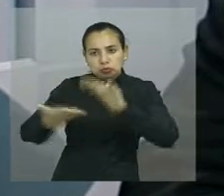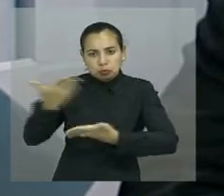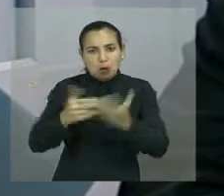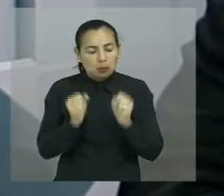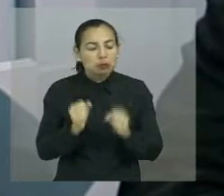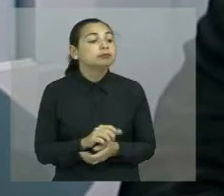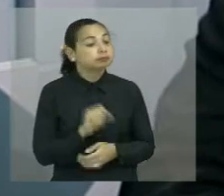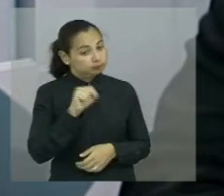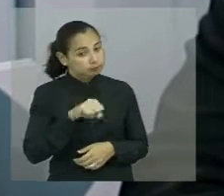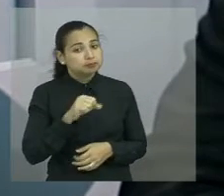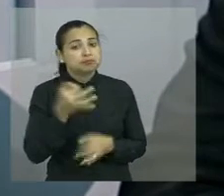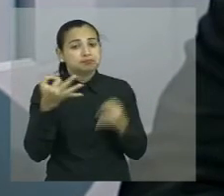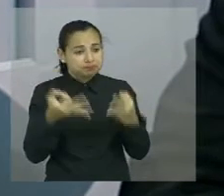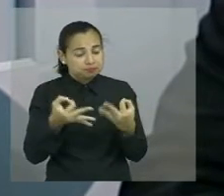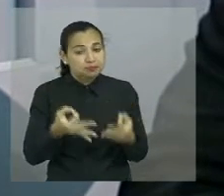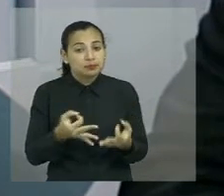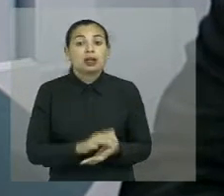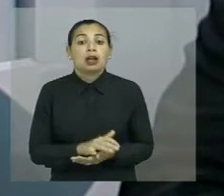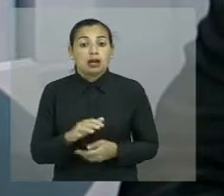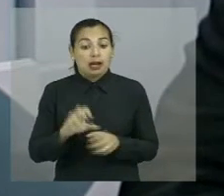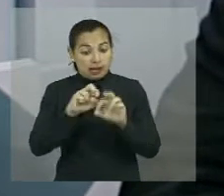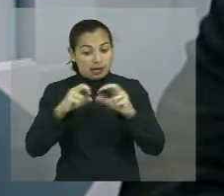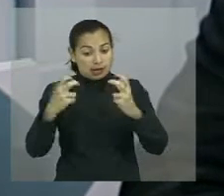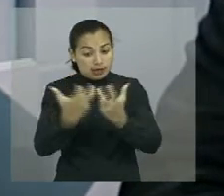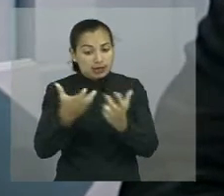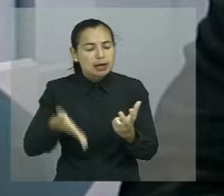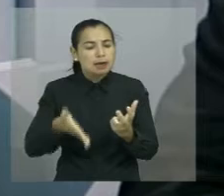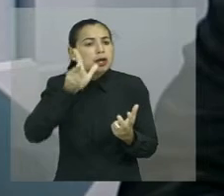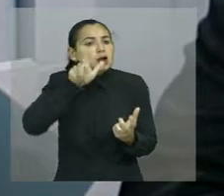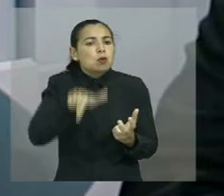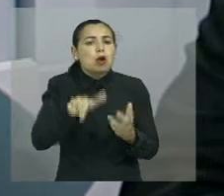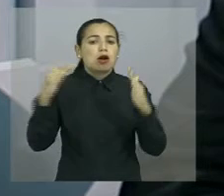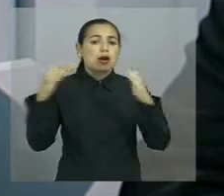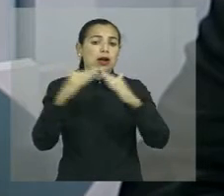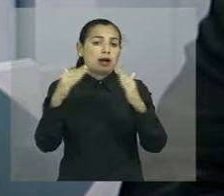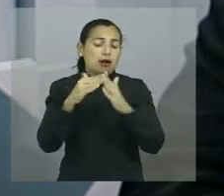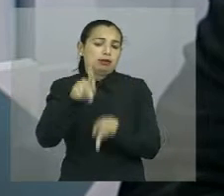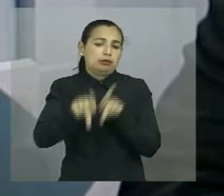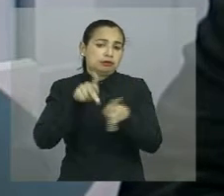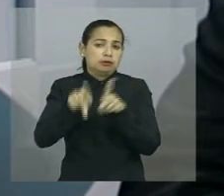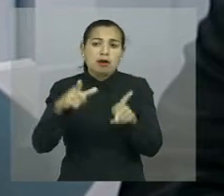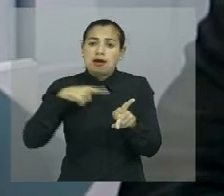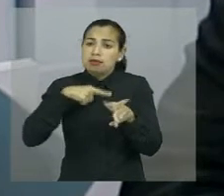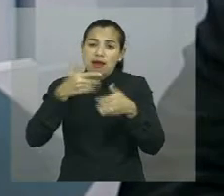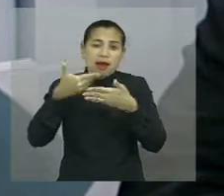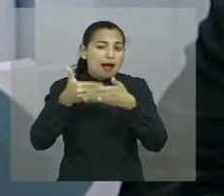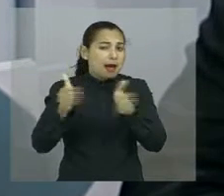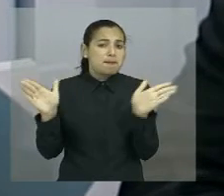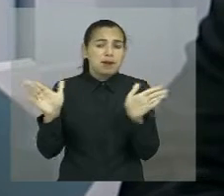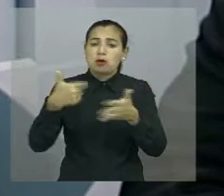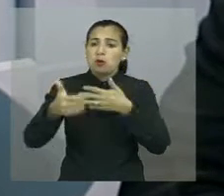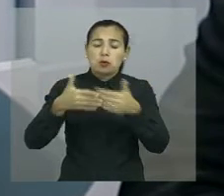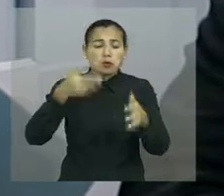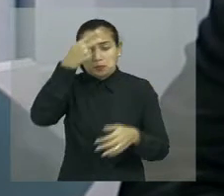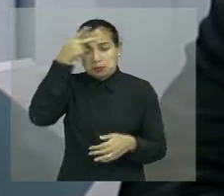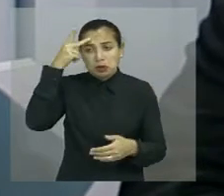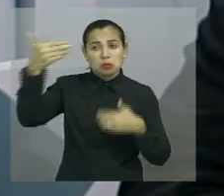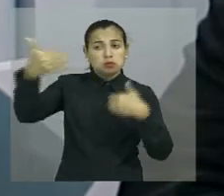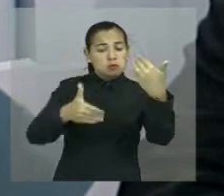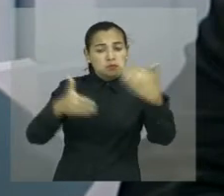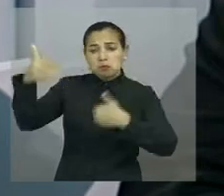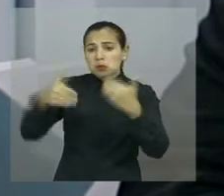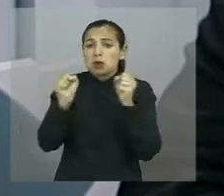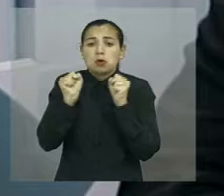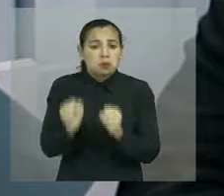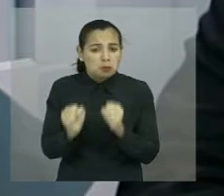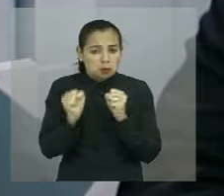sabem, mas... Como a Câmara é a casa do povo, ela está aberta para todos os profissionais, para todo o povo, de uma maneira geral.